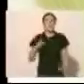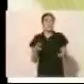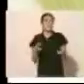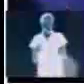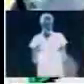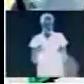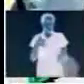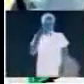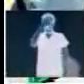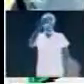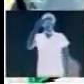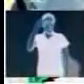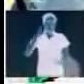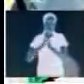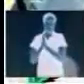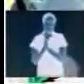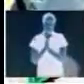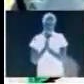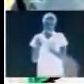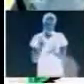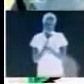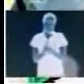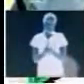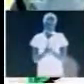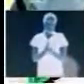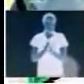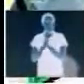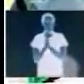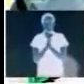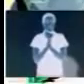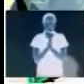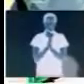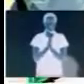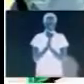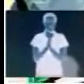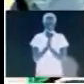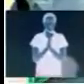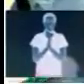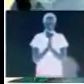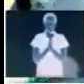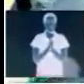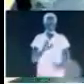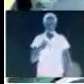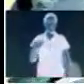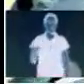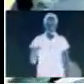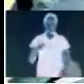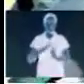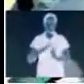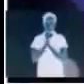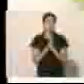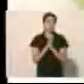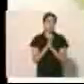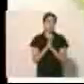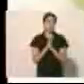grupo escolar ainda, das escolas combinadas, tiradentes, tinha lá no Biguá.